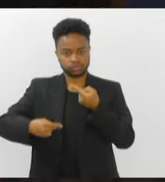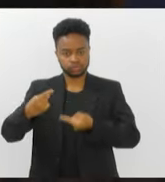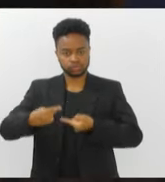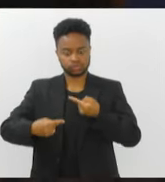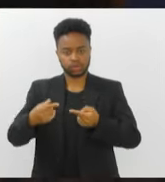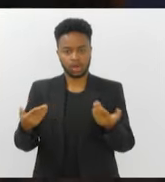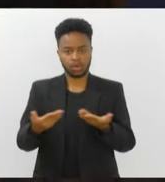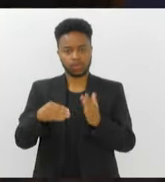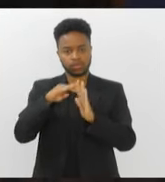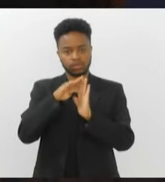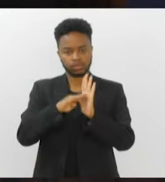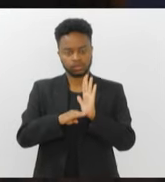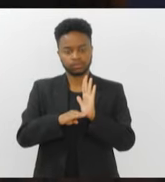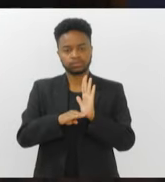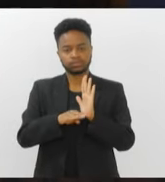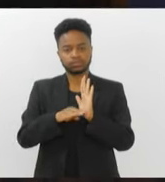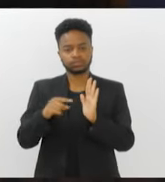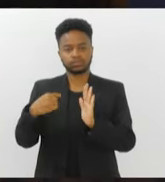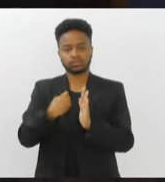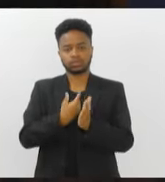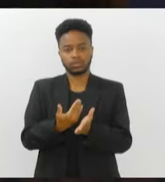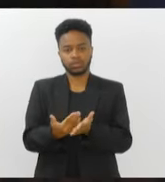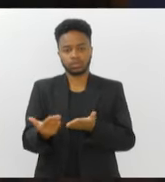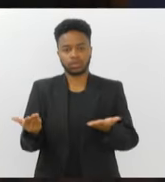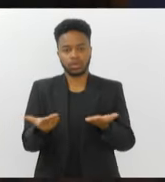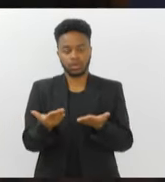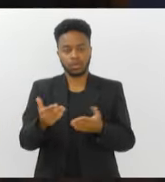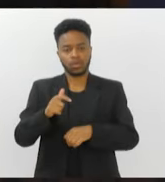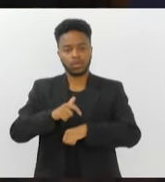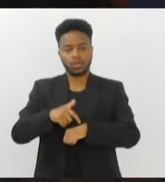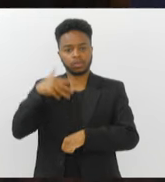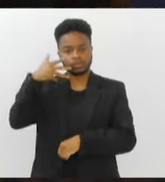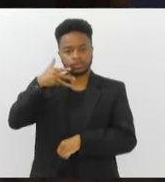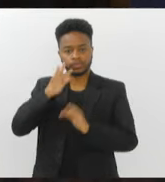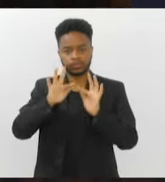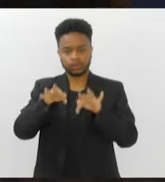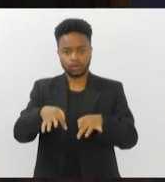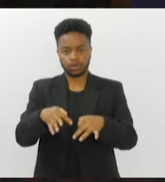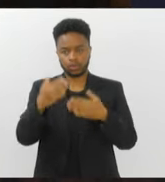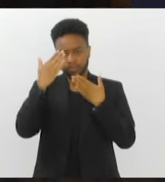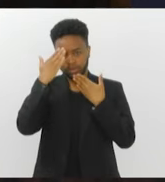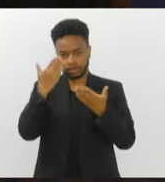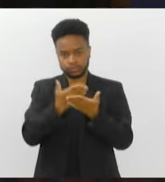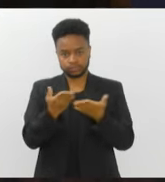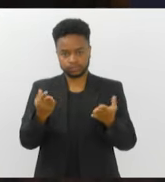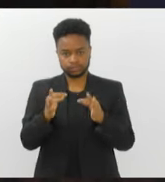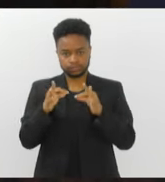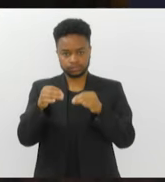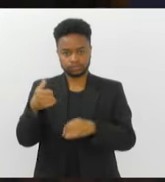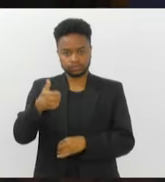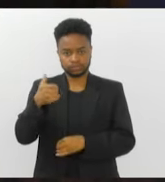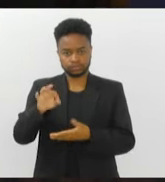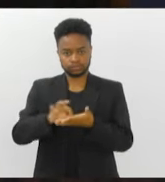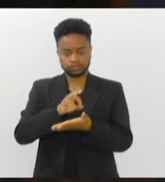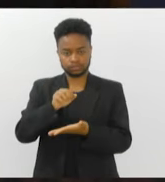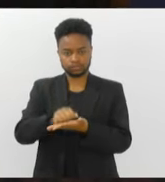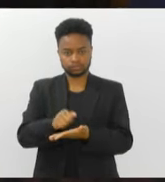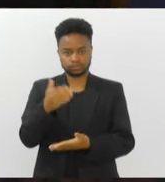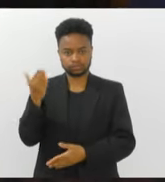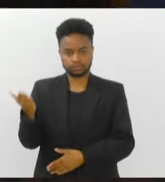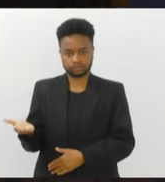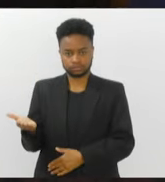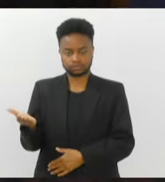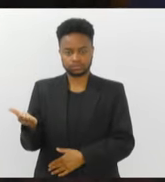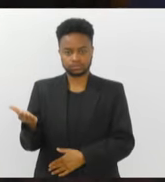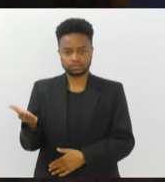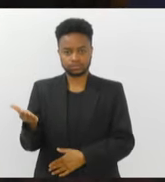tratar na ordem do dia, passa-se ao expediente final. Muito obrigado a todos. Primeiro orador inscrito